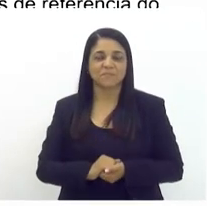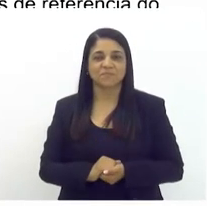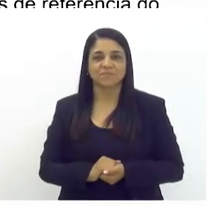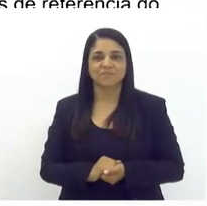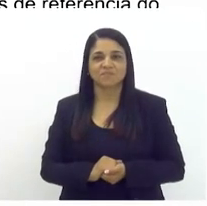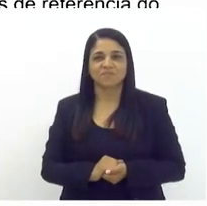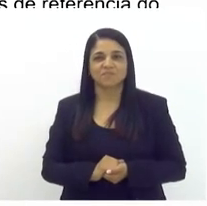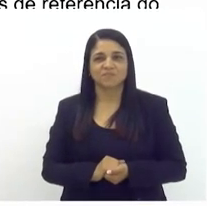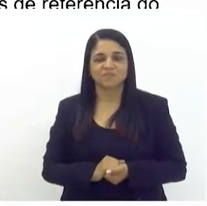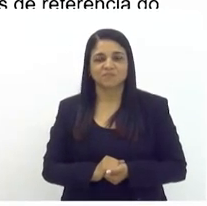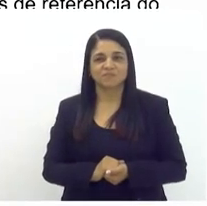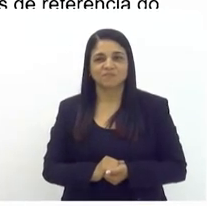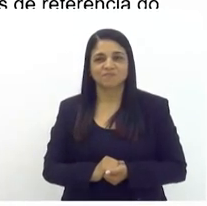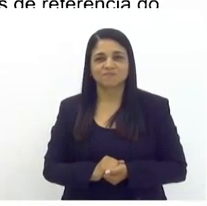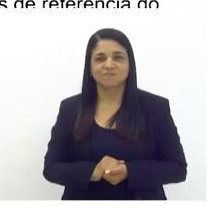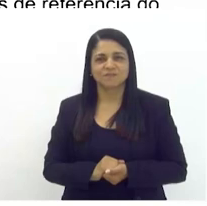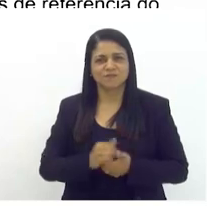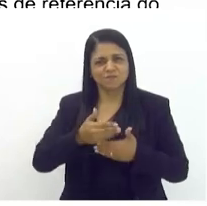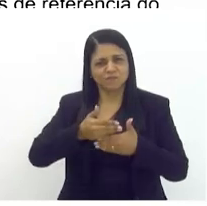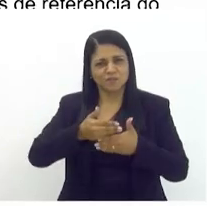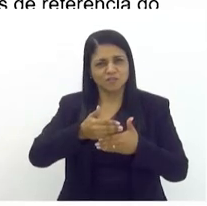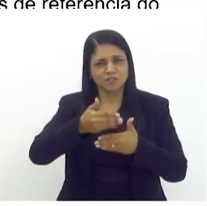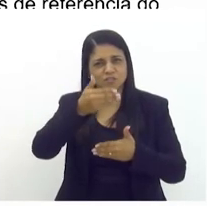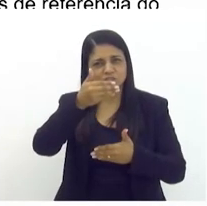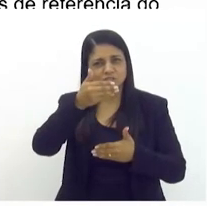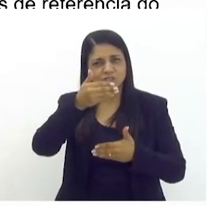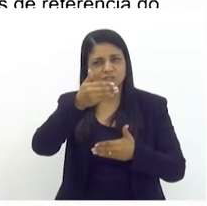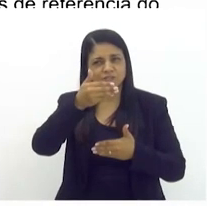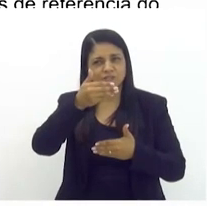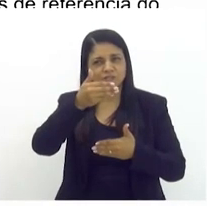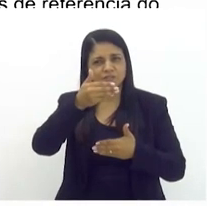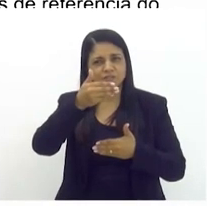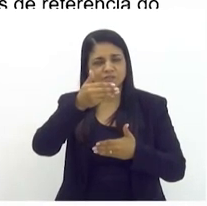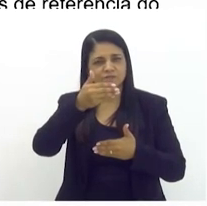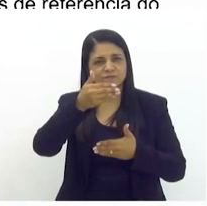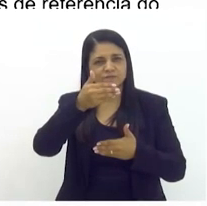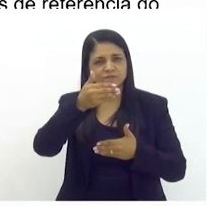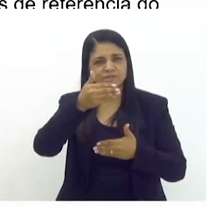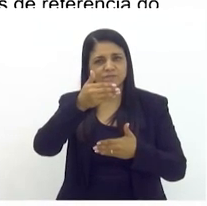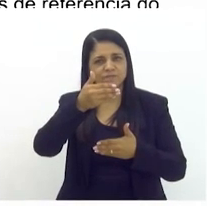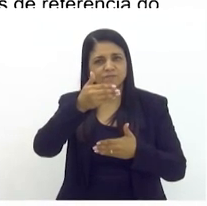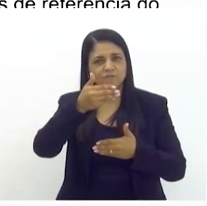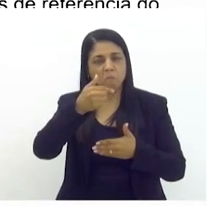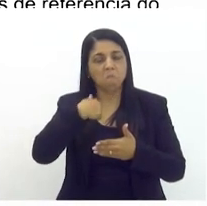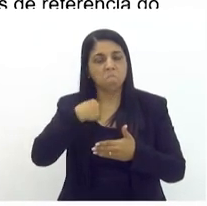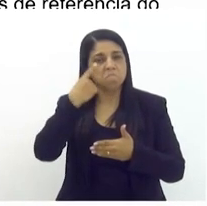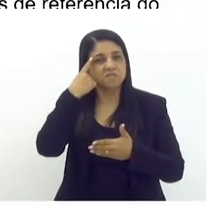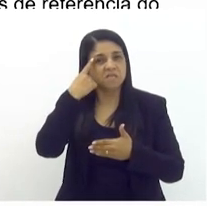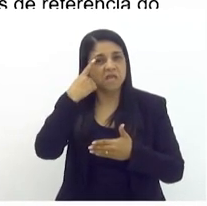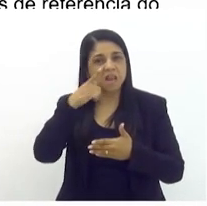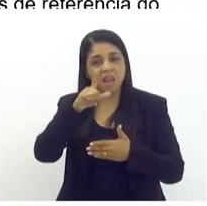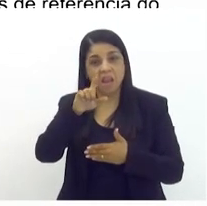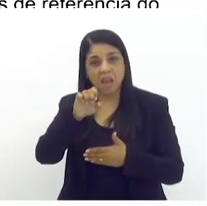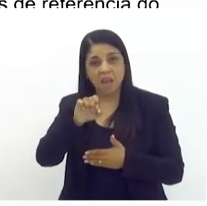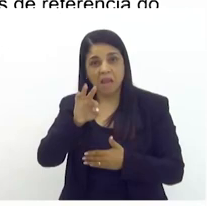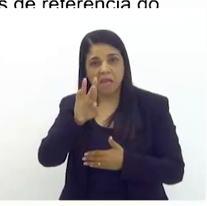eu pensei que esses lados fosse ficar essas letras fossem ficar maior